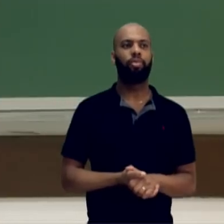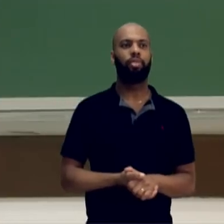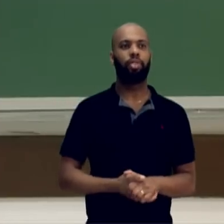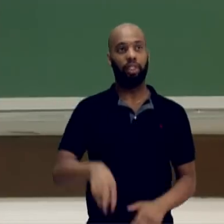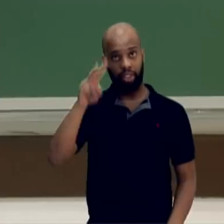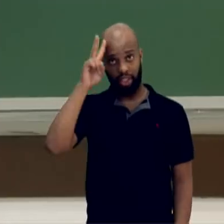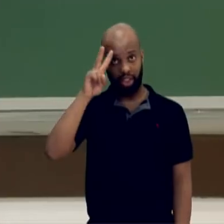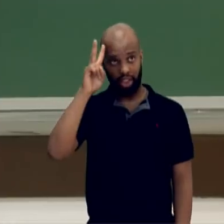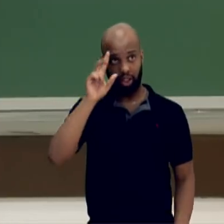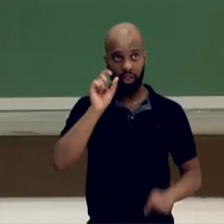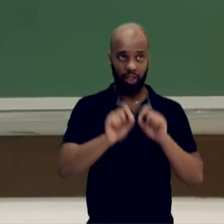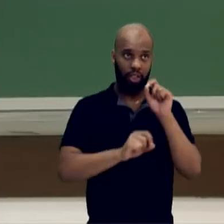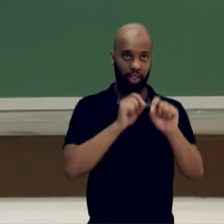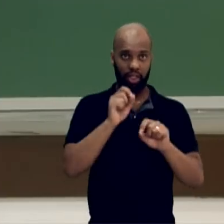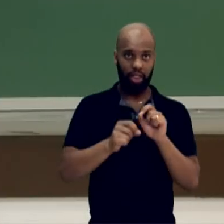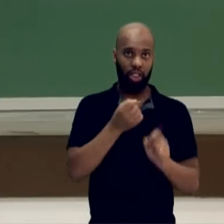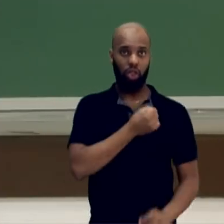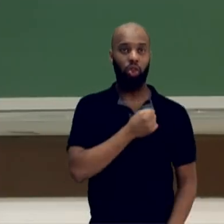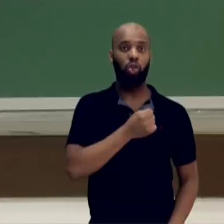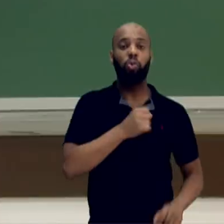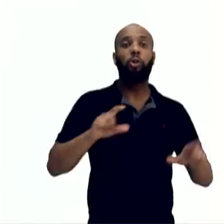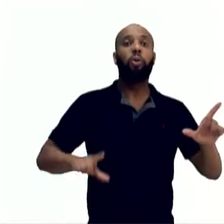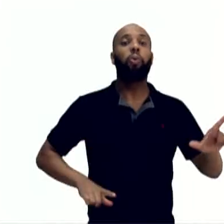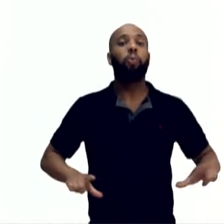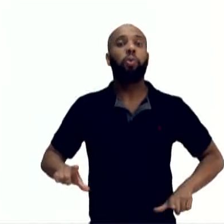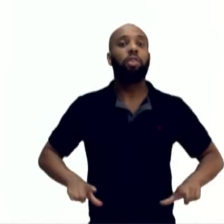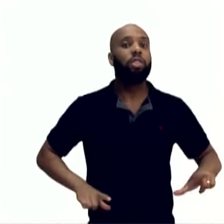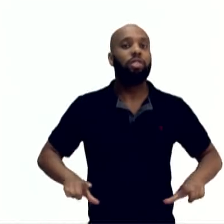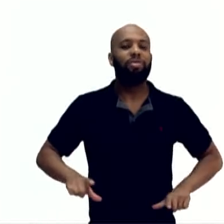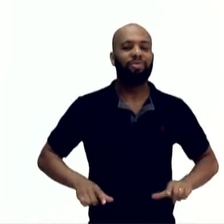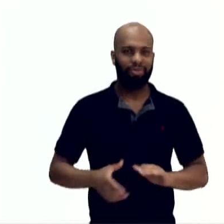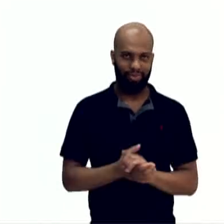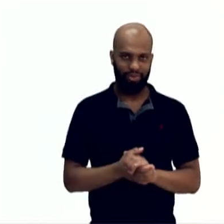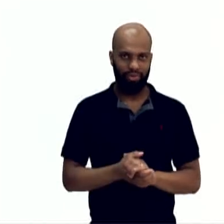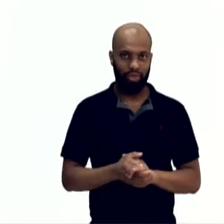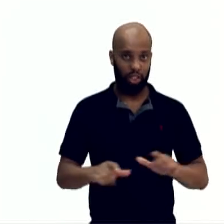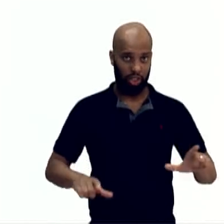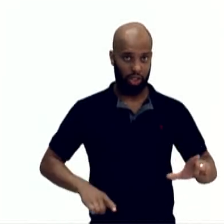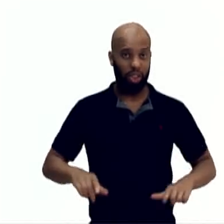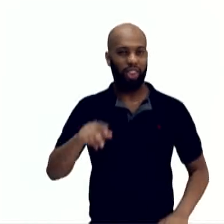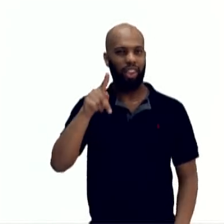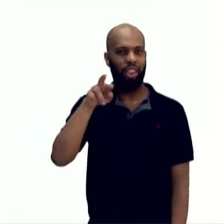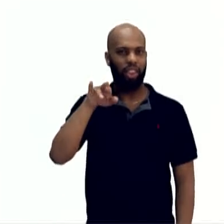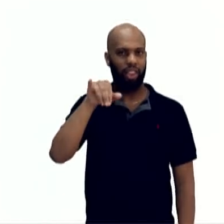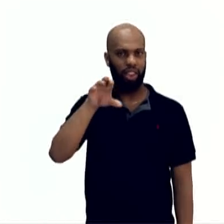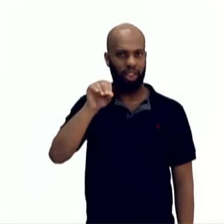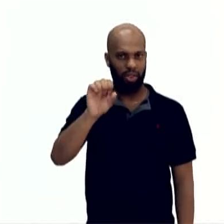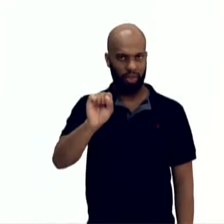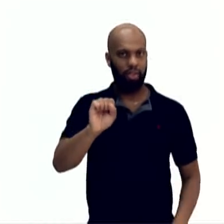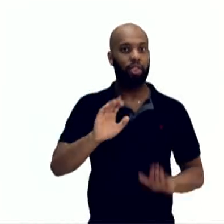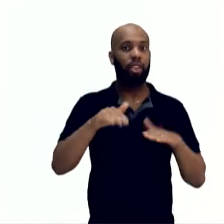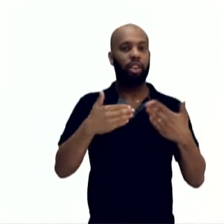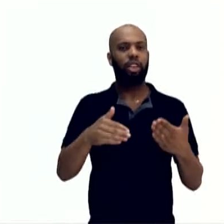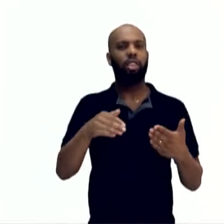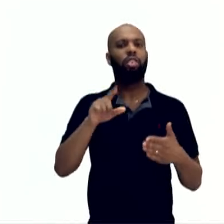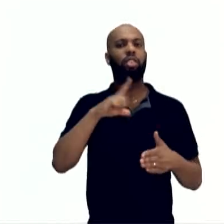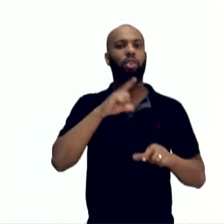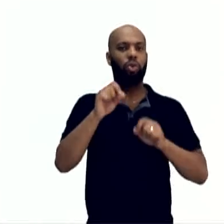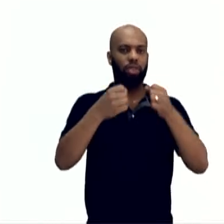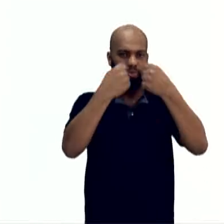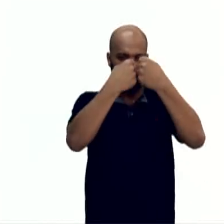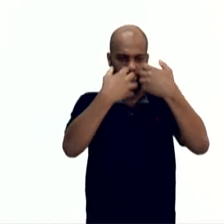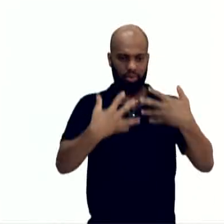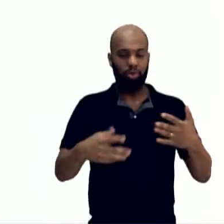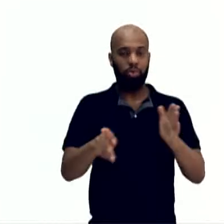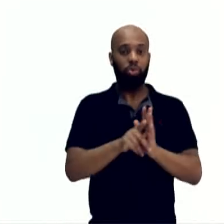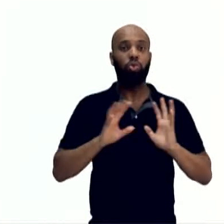Vamos lembrar dos números primos? A professora Marita, ela trabalhou com vocês a decomposição em fatores